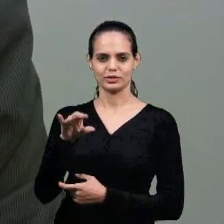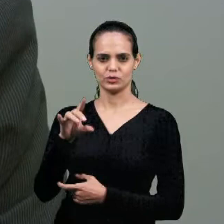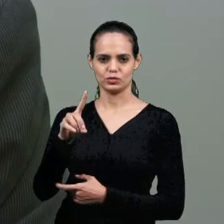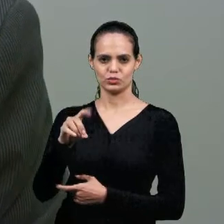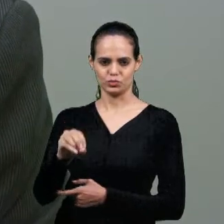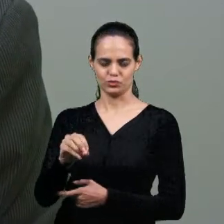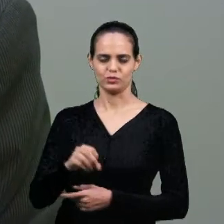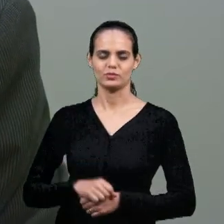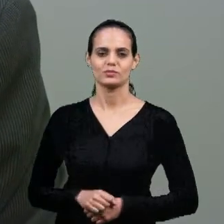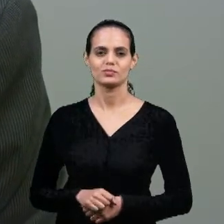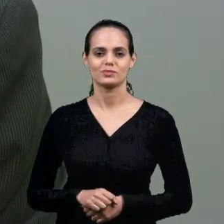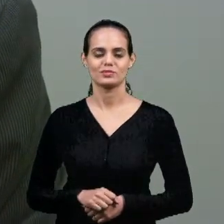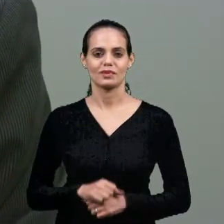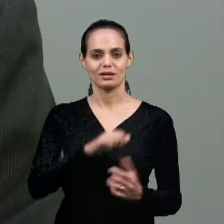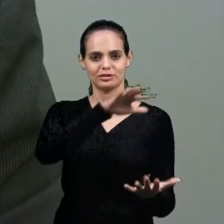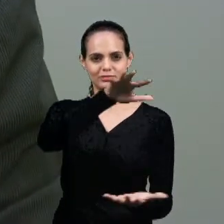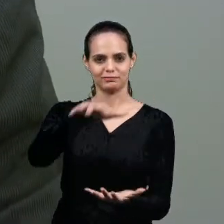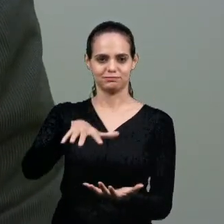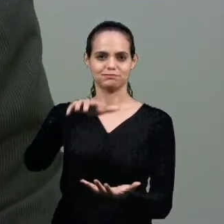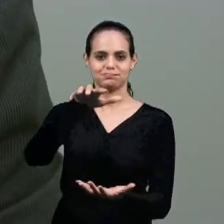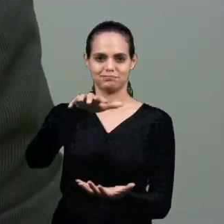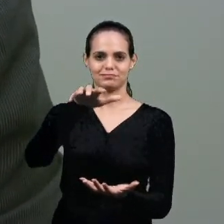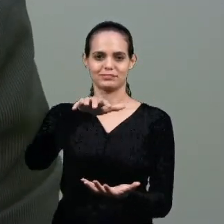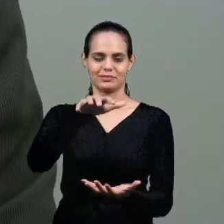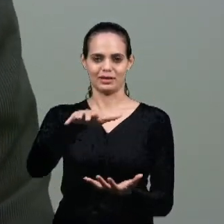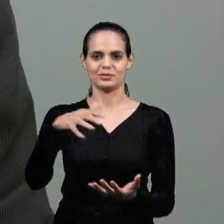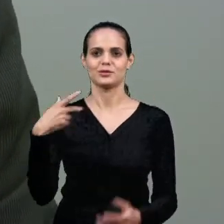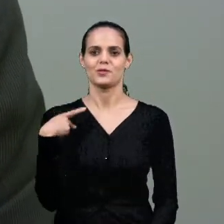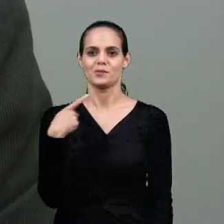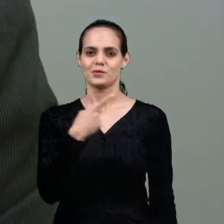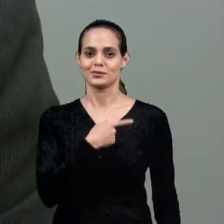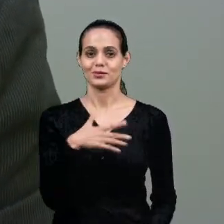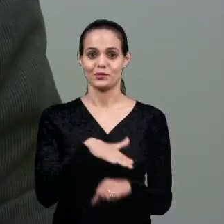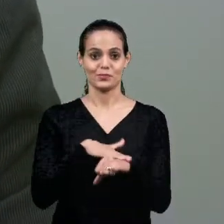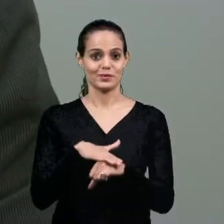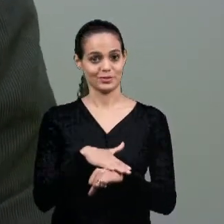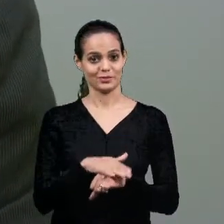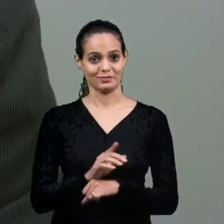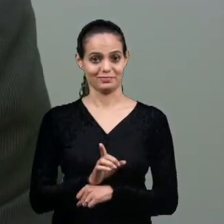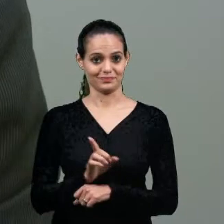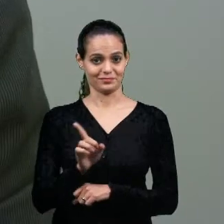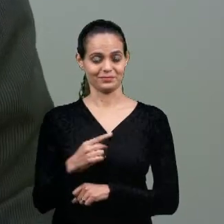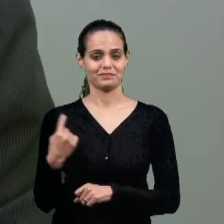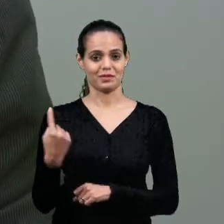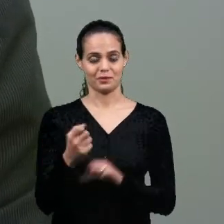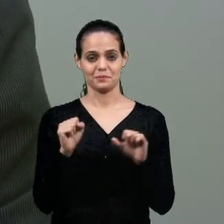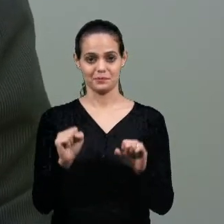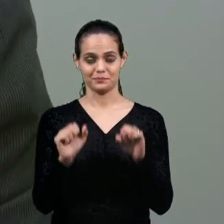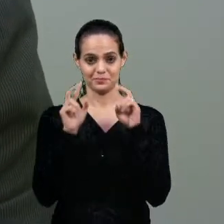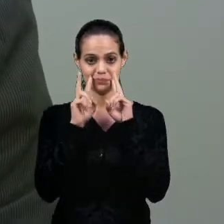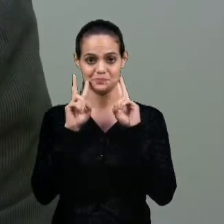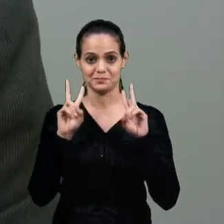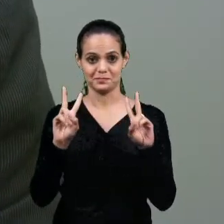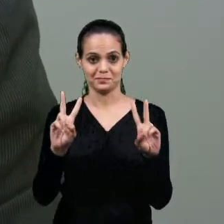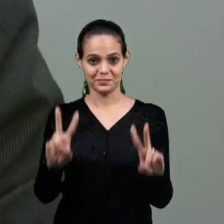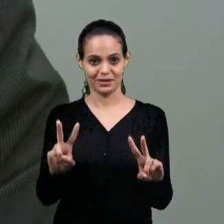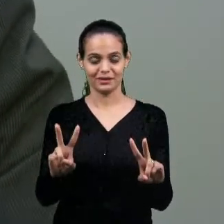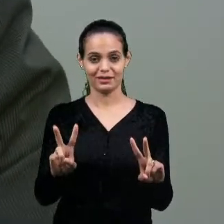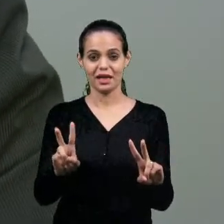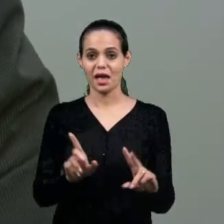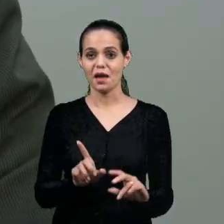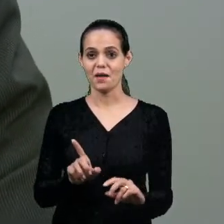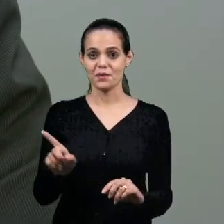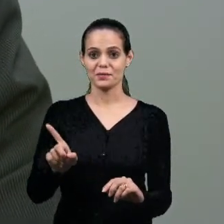ali, né? Onde o pastor conversou com o senhor. Mas nós podemos ver que o senhor não